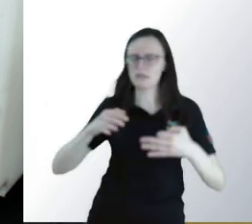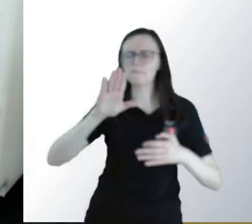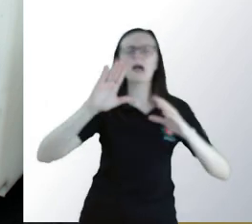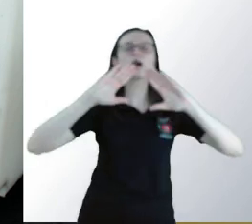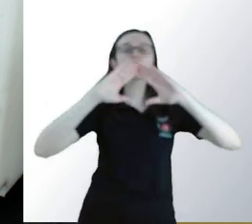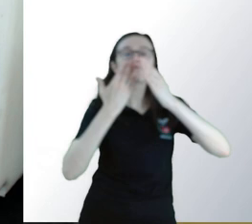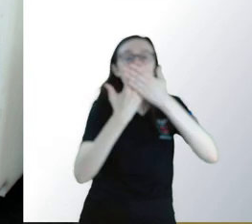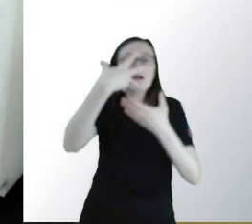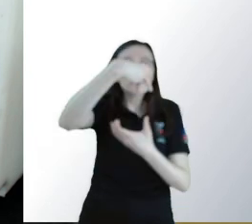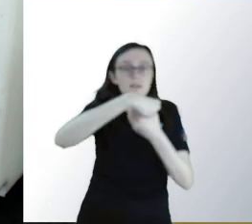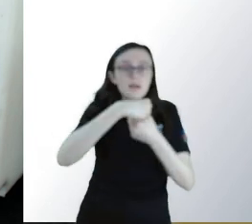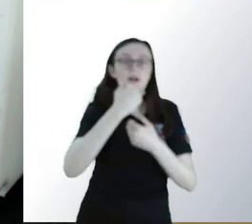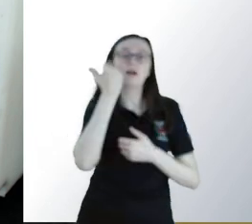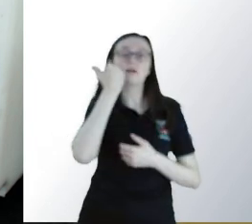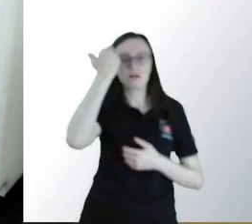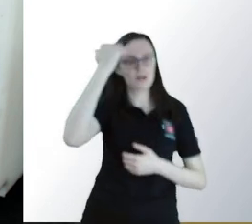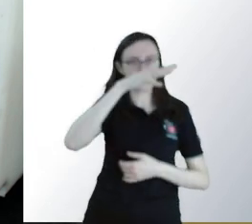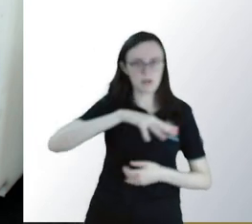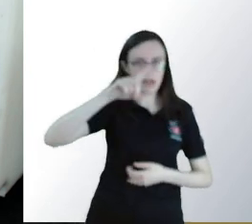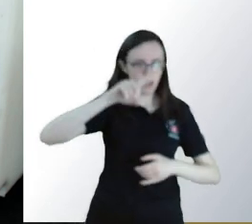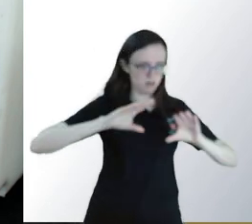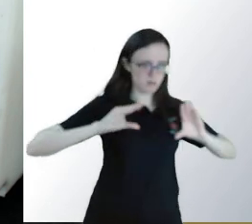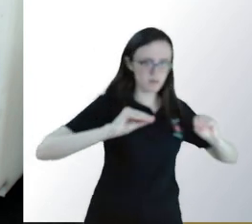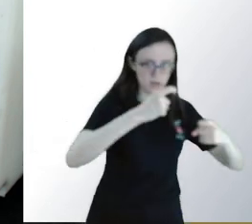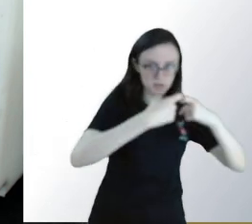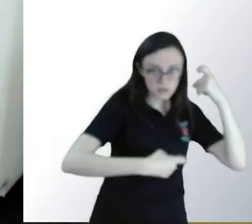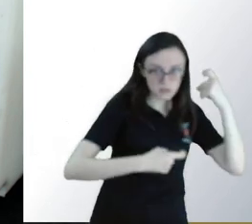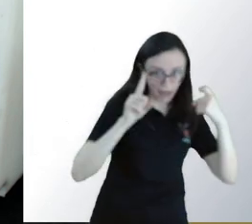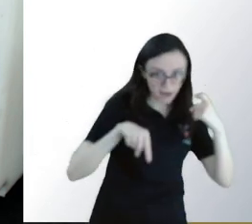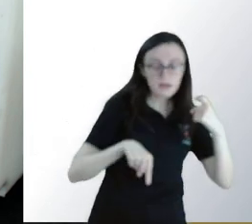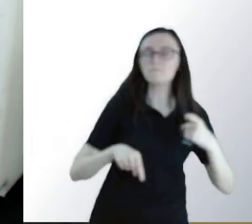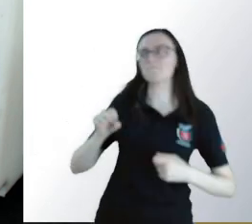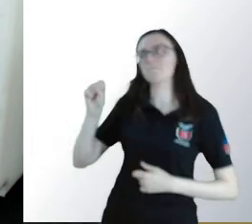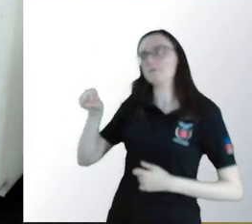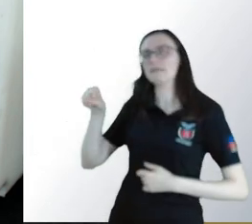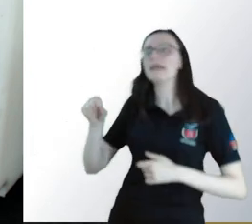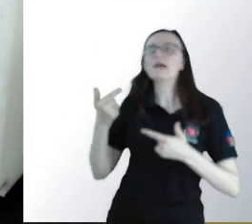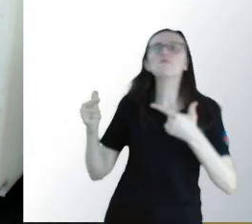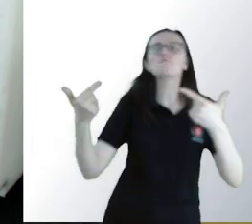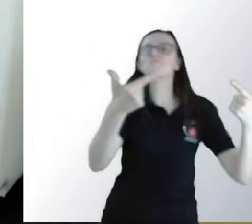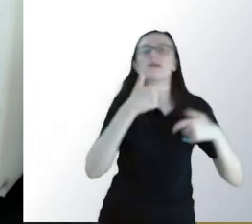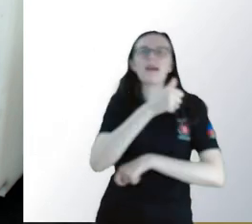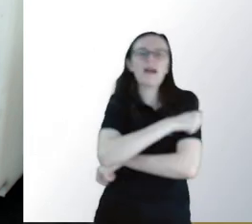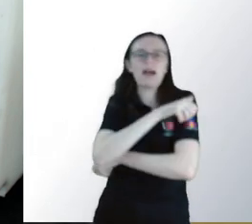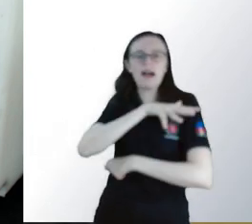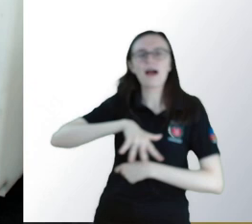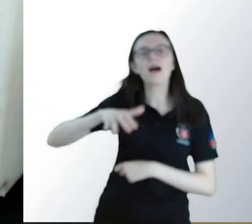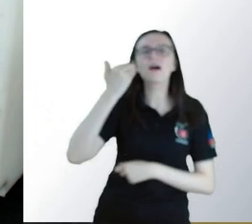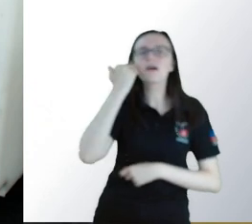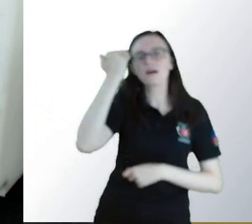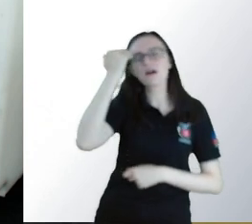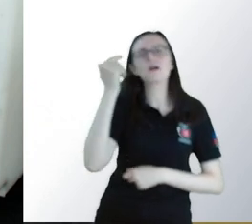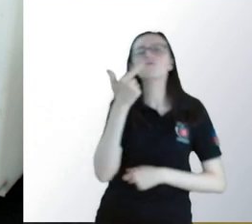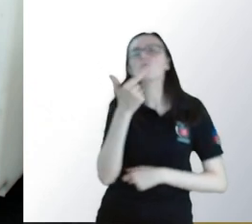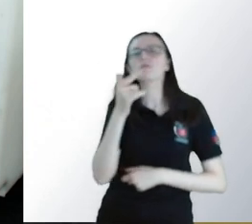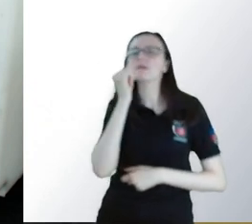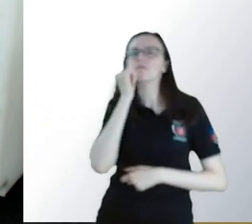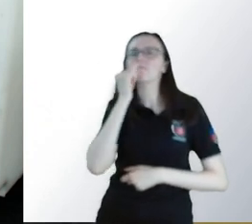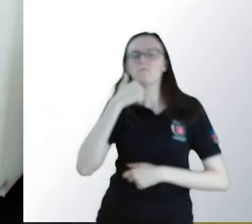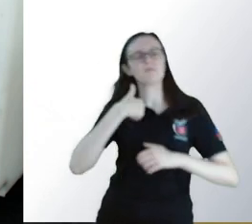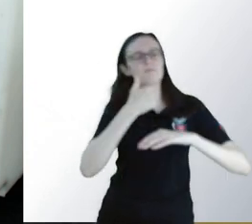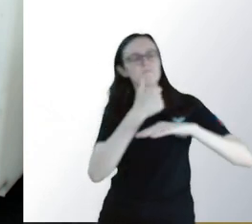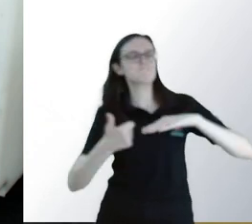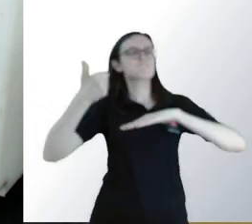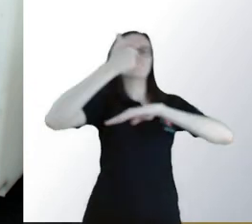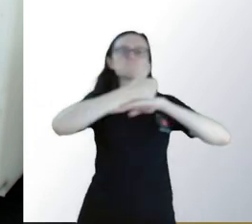escolar, entre adolescentes, é importunação sexual. Exatamente, porque não existe entre os alunos, entre os adolescentes, uma relação de dominação,